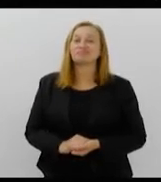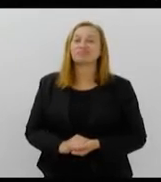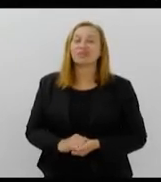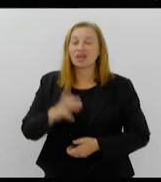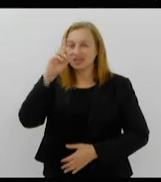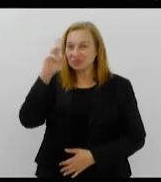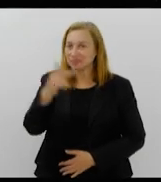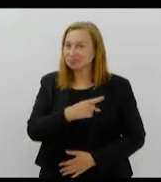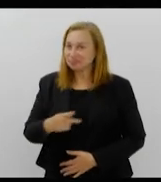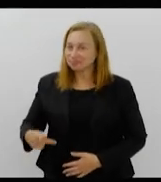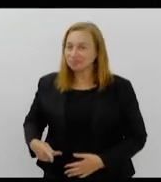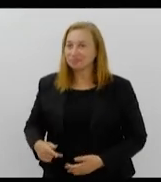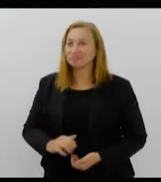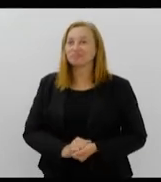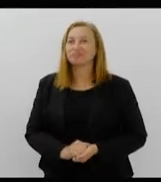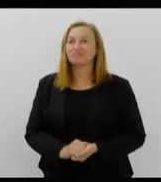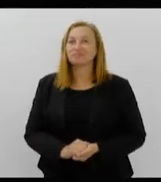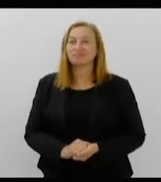Senhora Presidente,